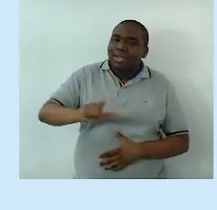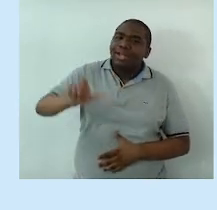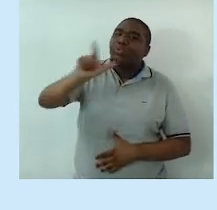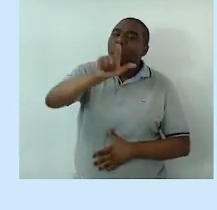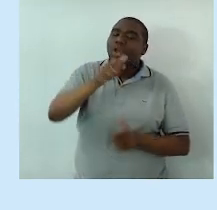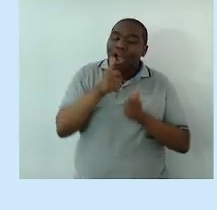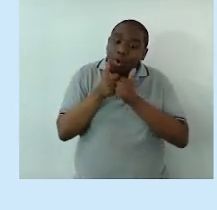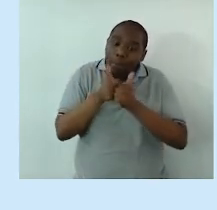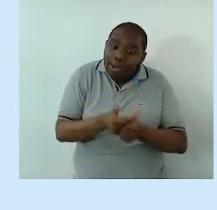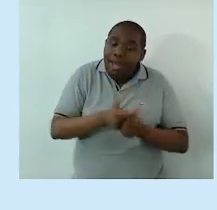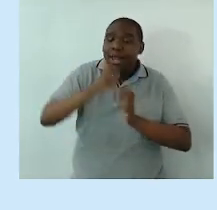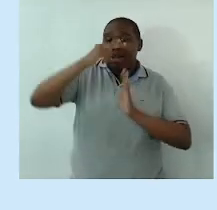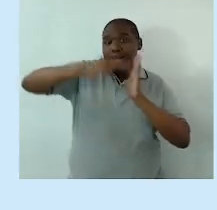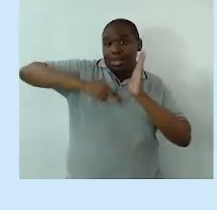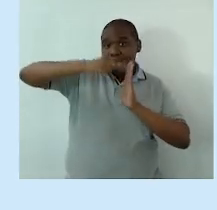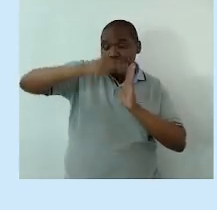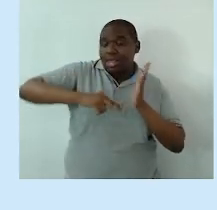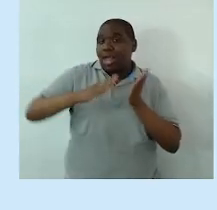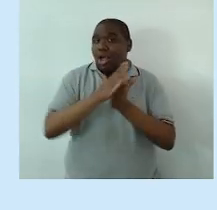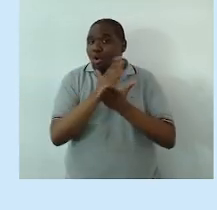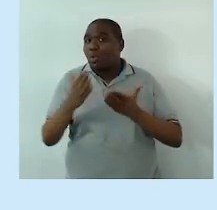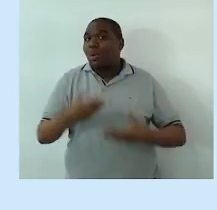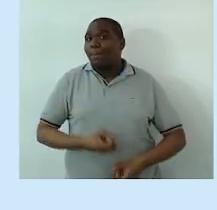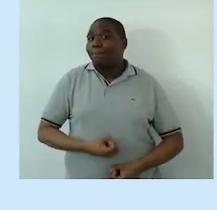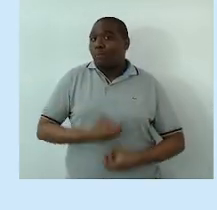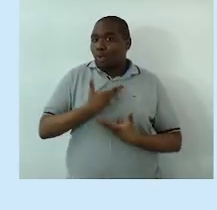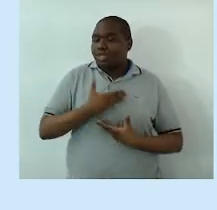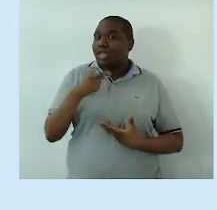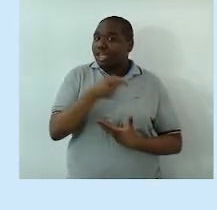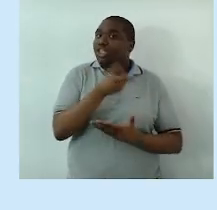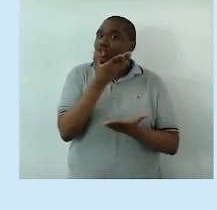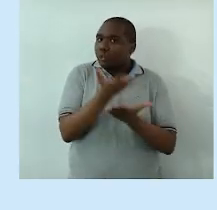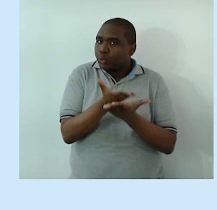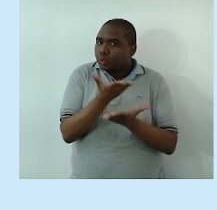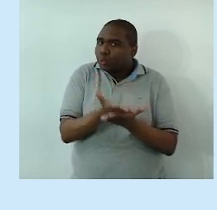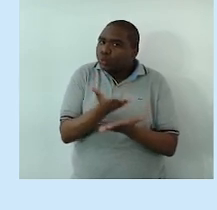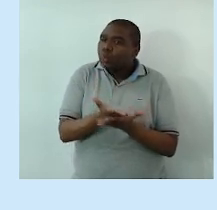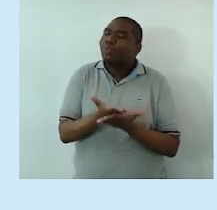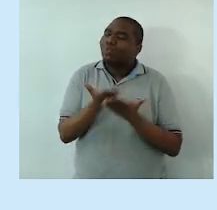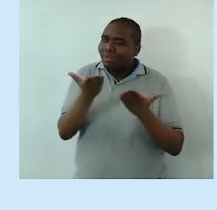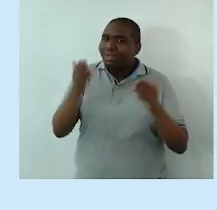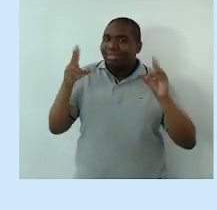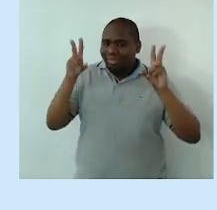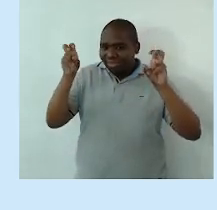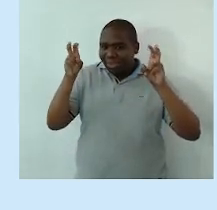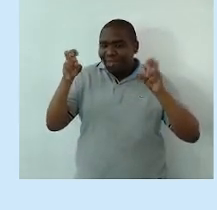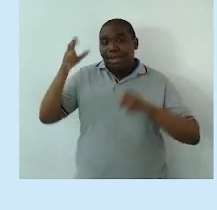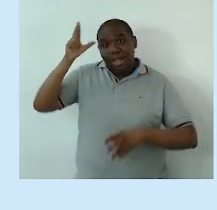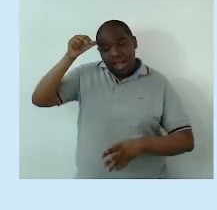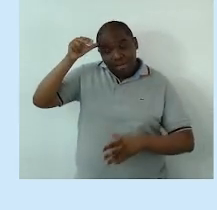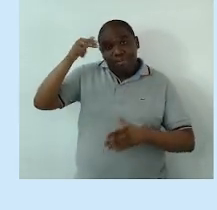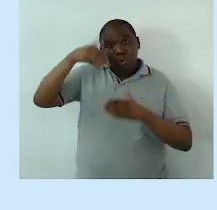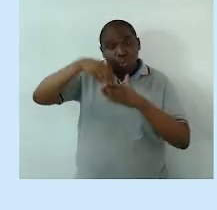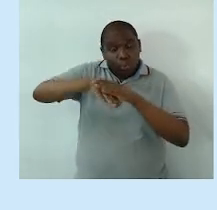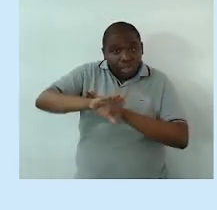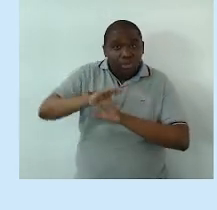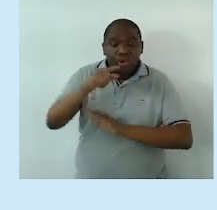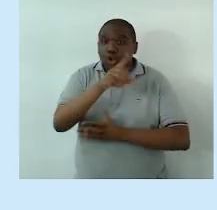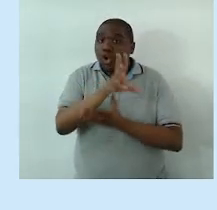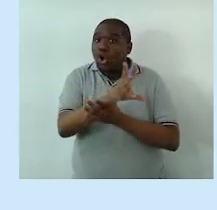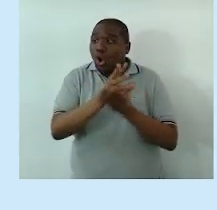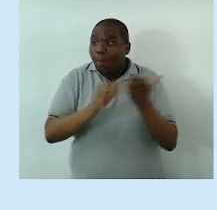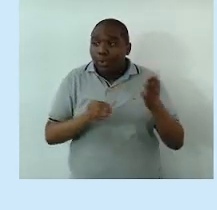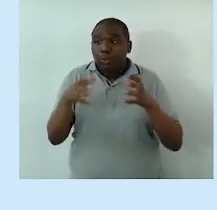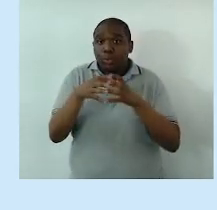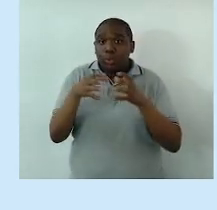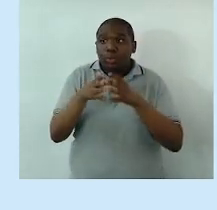acompanhava alguns festivais, já escrevia alguns poemas, ele estudou muito. Do guardador de cavalos, ele passou a ser o copista, né, do